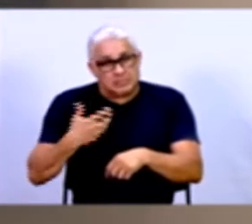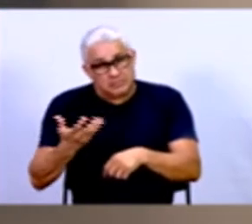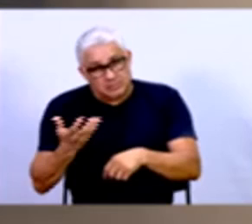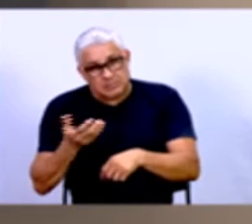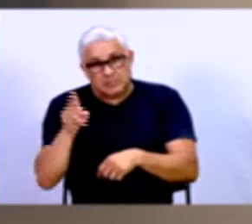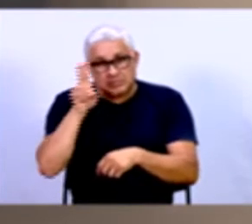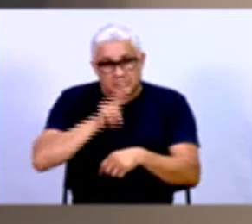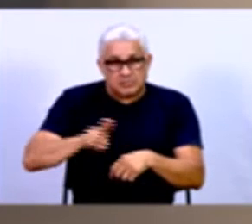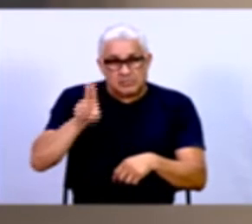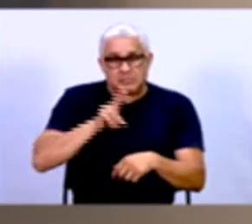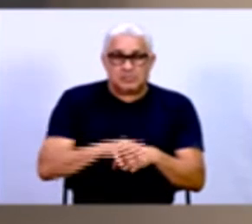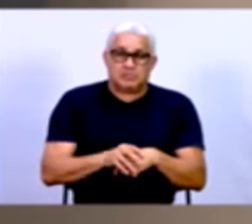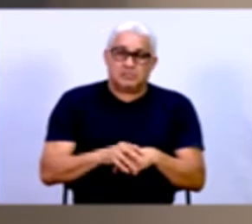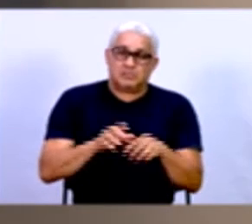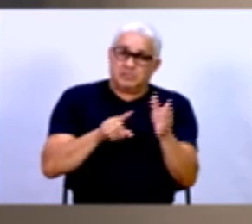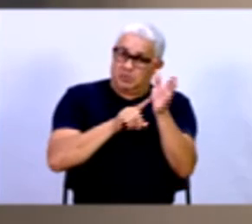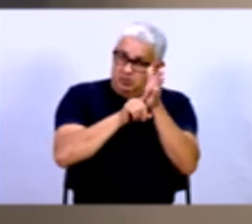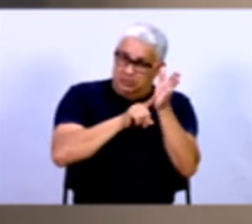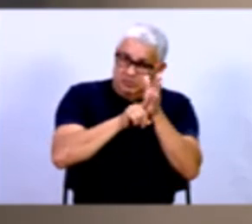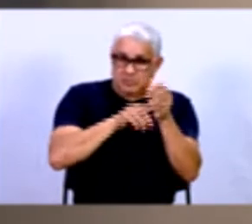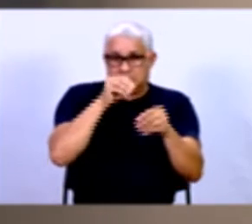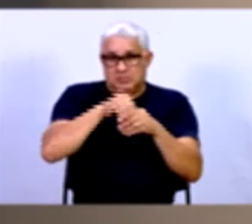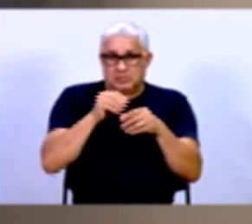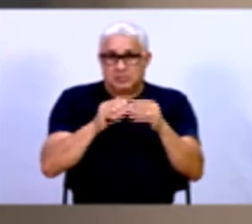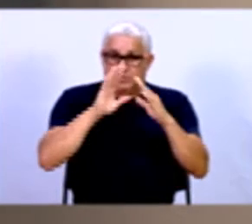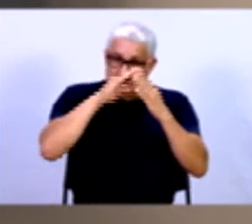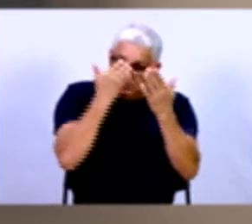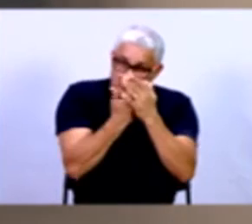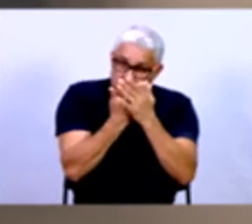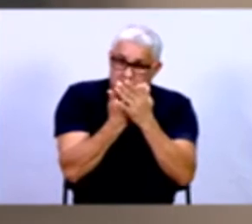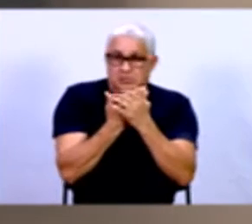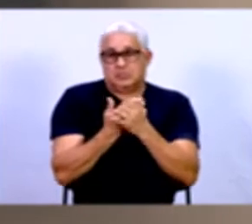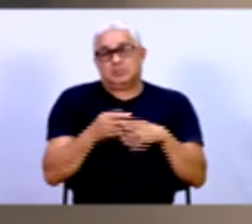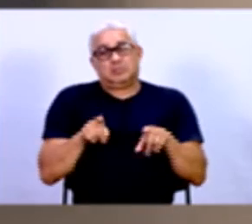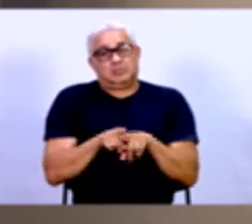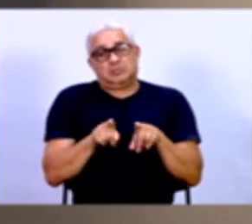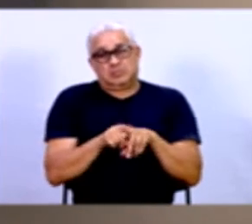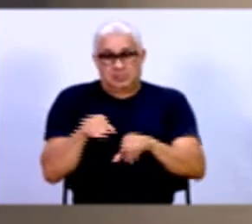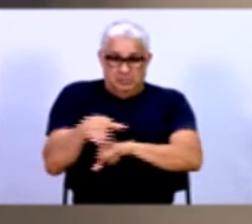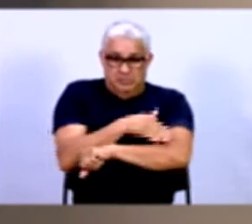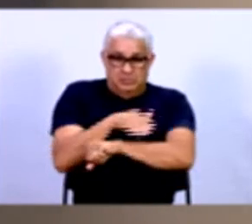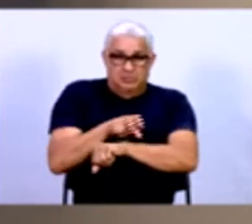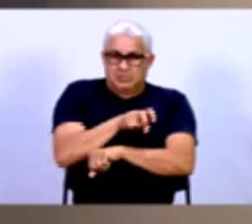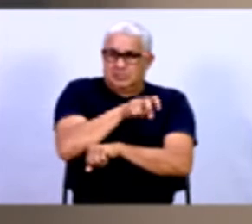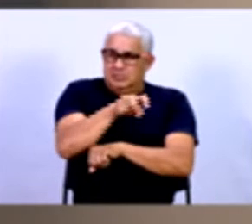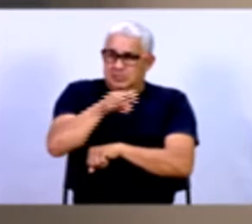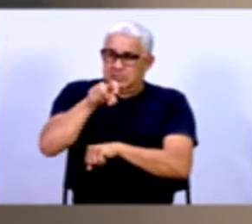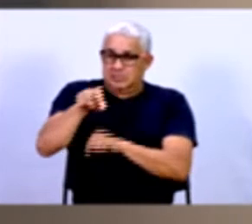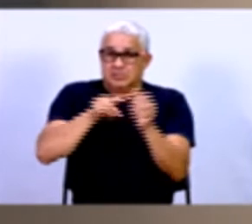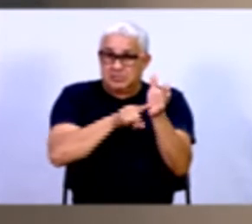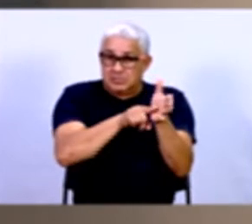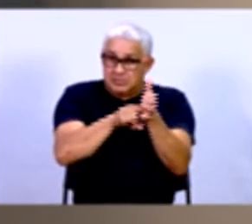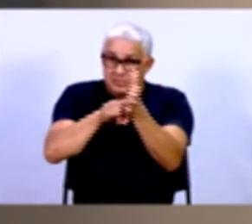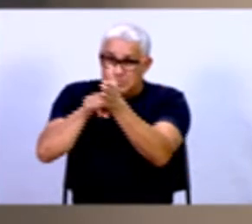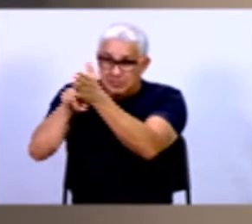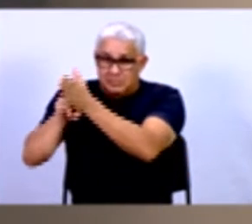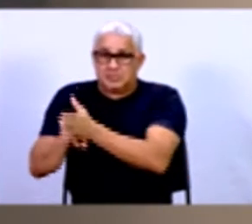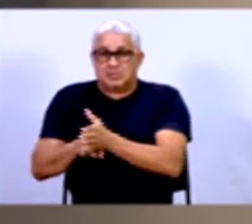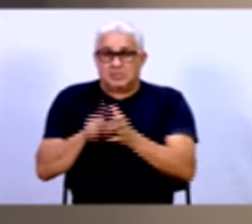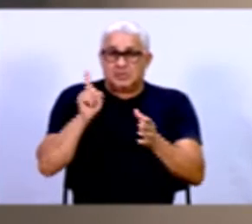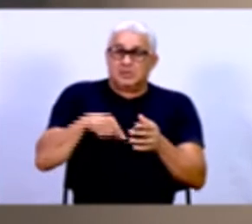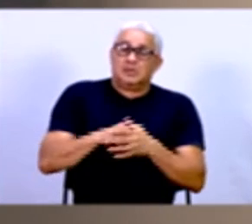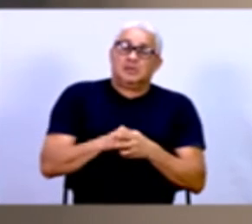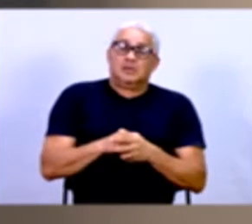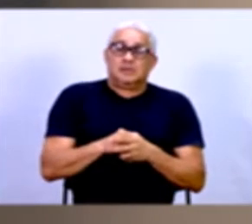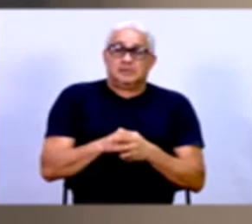vai fazer uma pesquisa, por exemplo, dentro da nossa escola, né? Ou se vai sair para a rua para fazer uma pesquisa. Então, é a fase